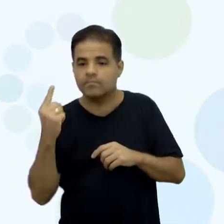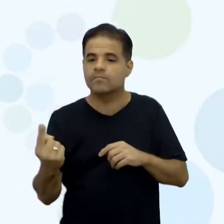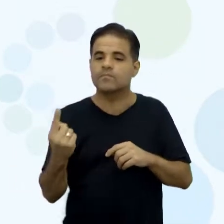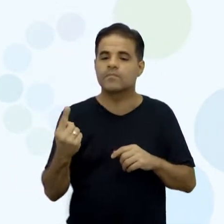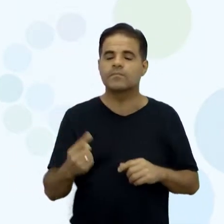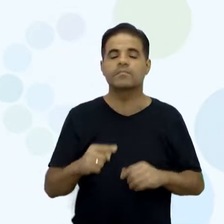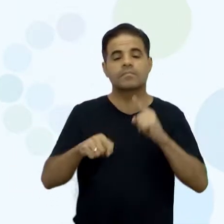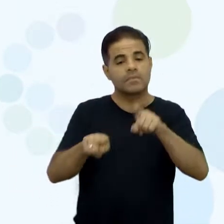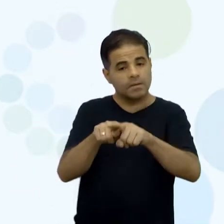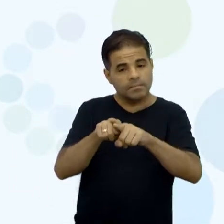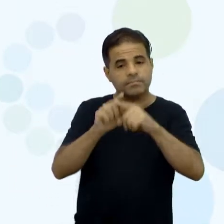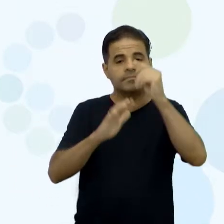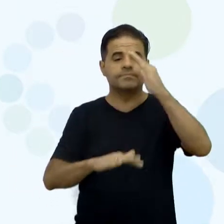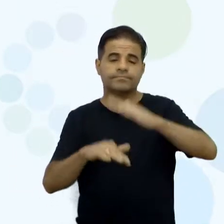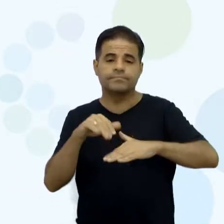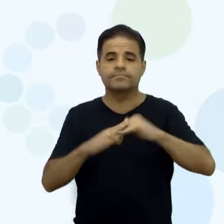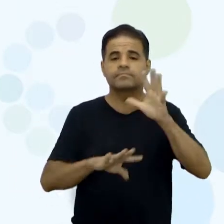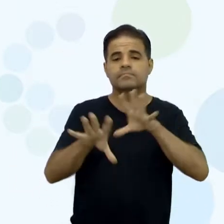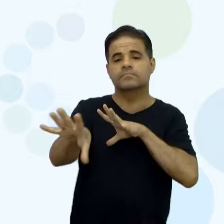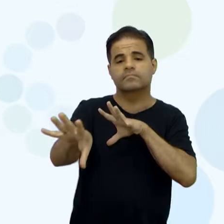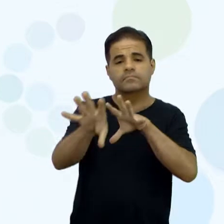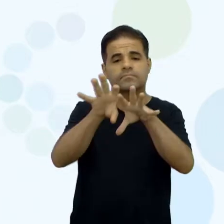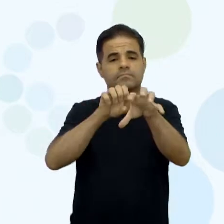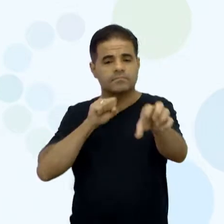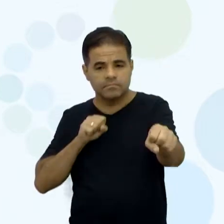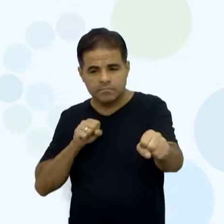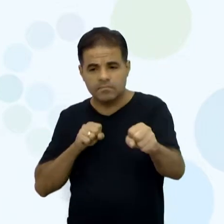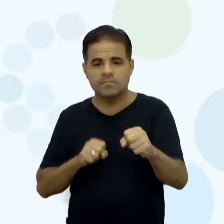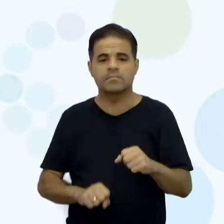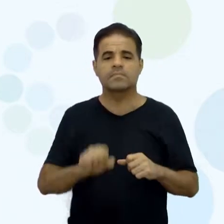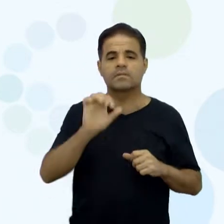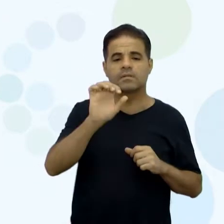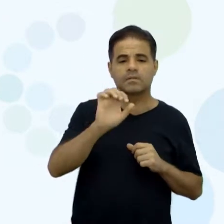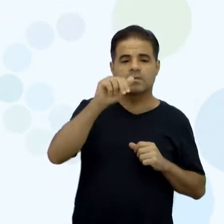EMIFLGG01 e a habilidade da formação geral básica, que é